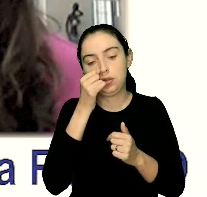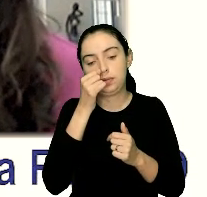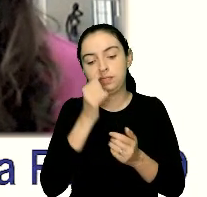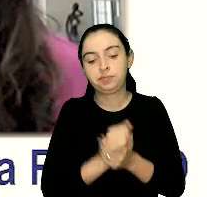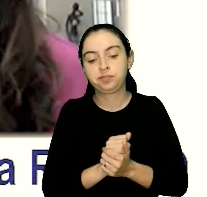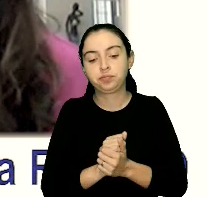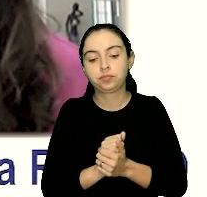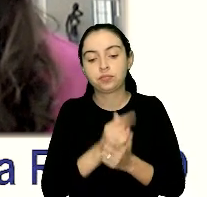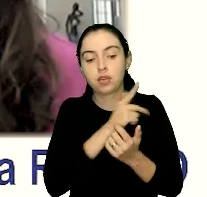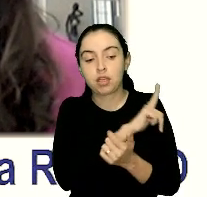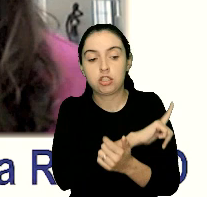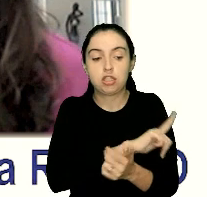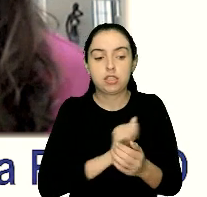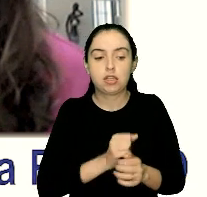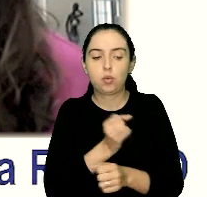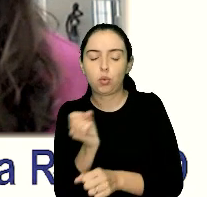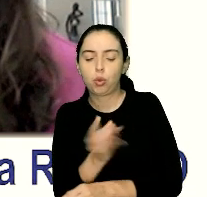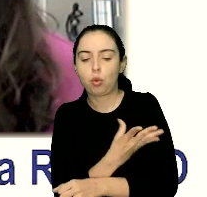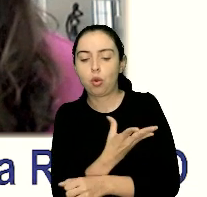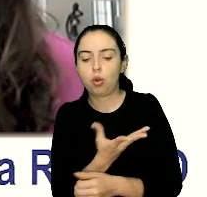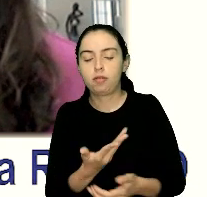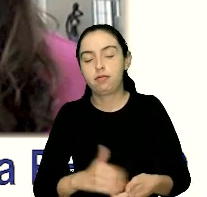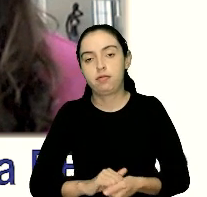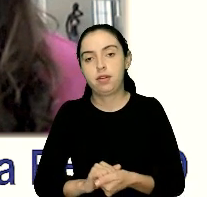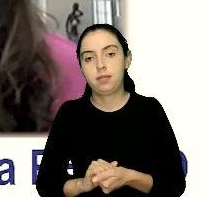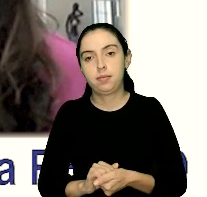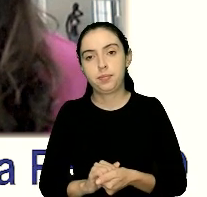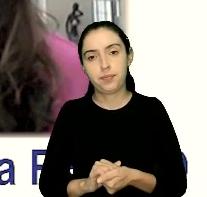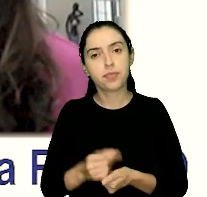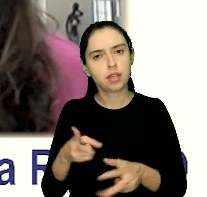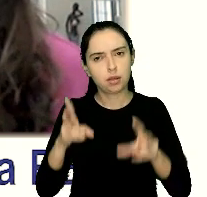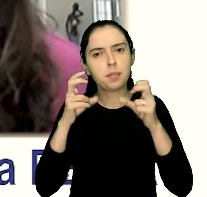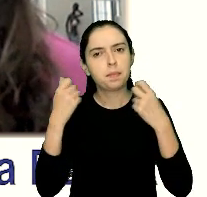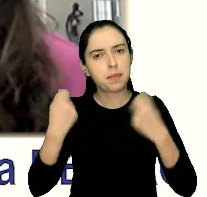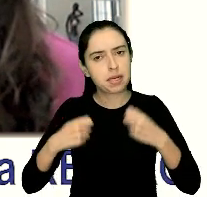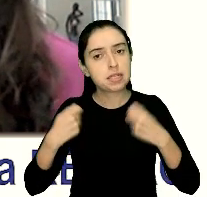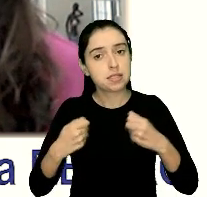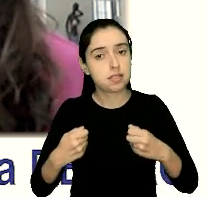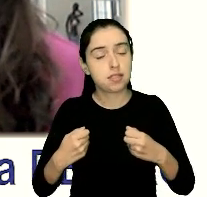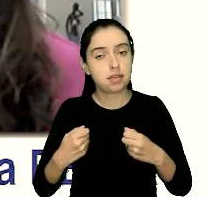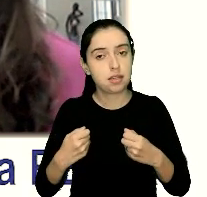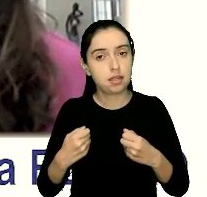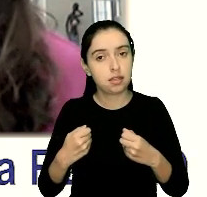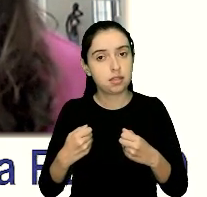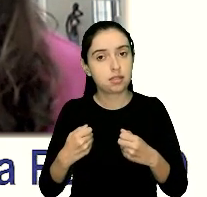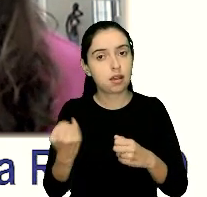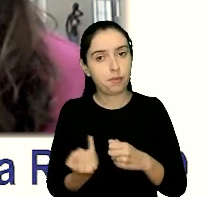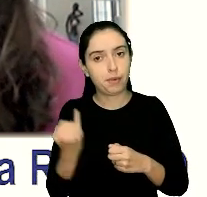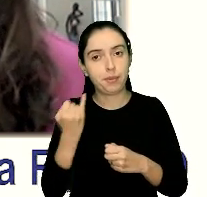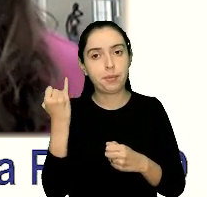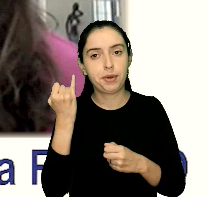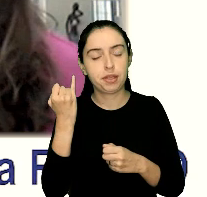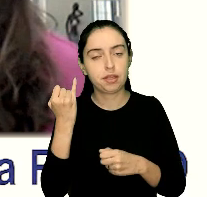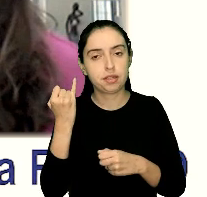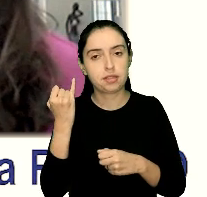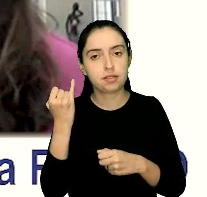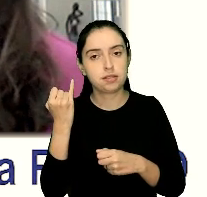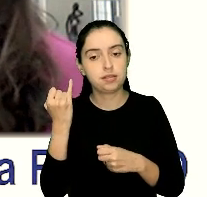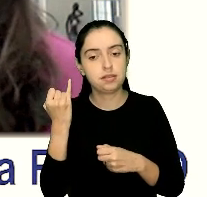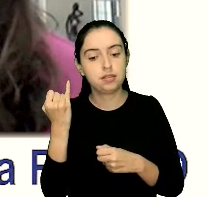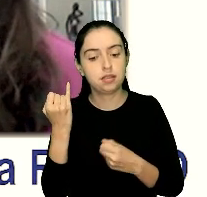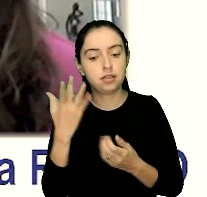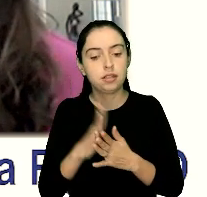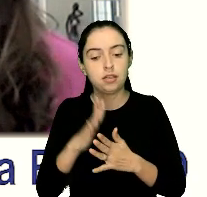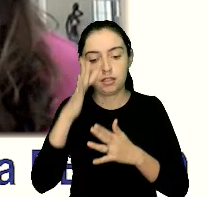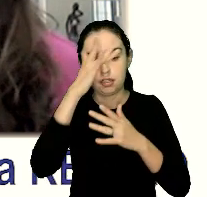já viu que é necessário dar uma importância maior ao ser humano. Já foi de